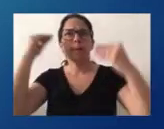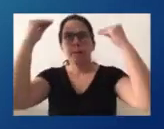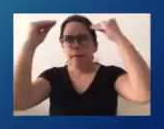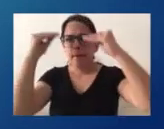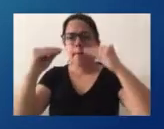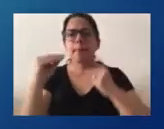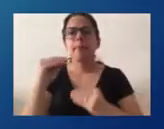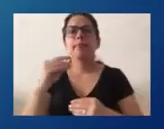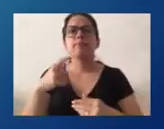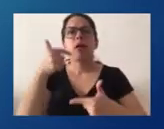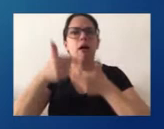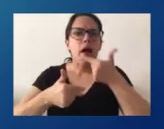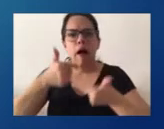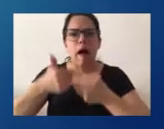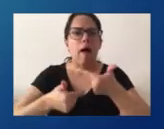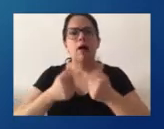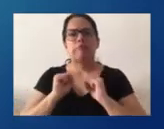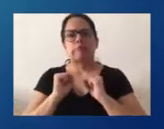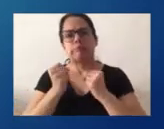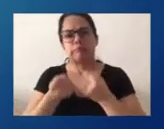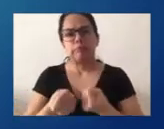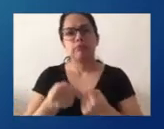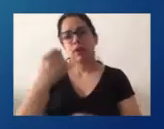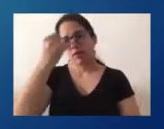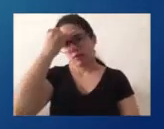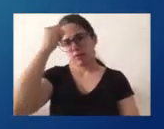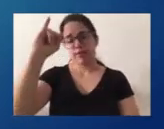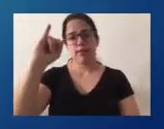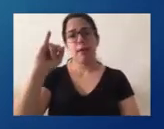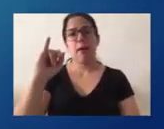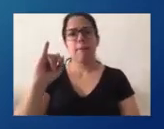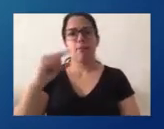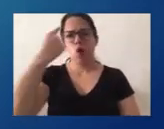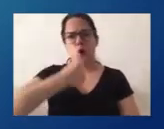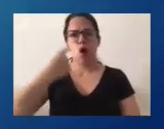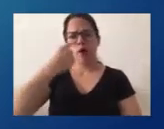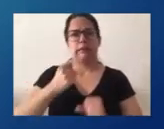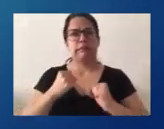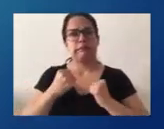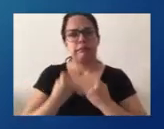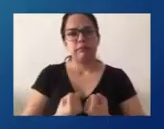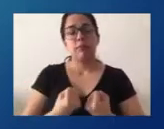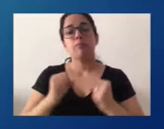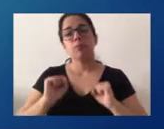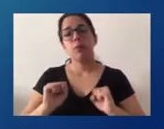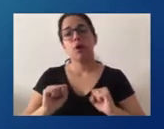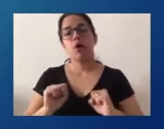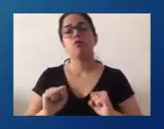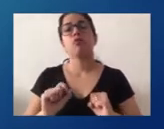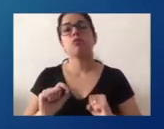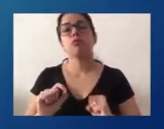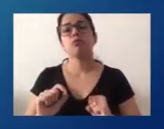que requer um esforço físico maior, deve-se evitar nessa sobrecarga, porque a sobrecarga pode acabar